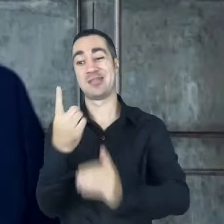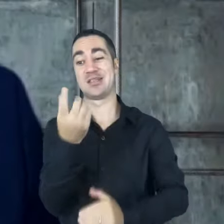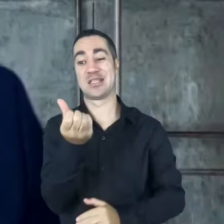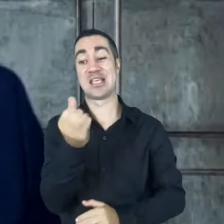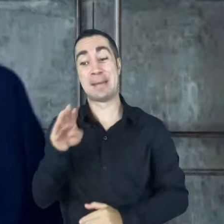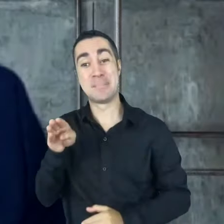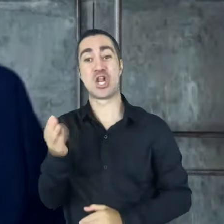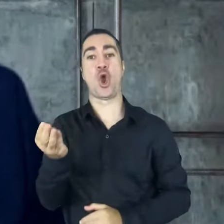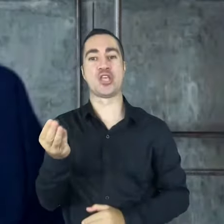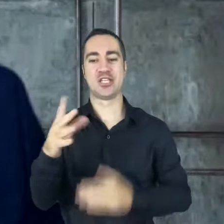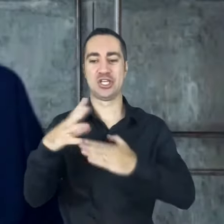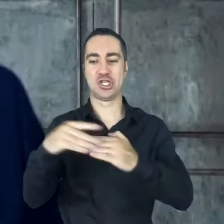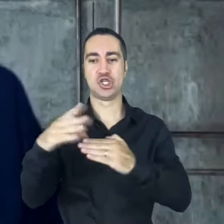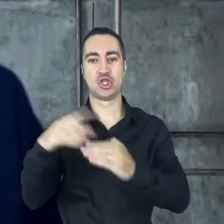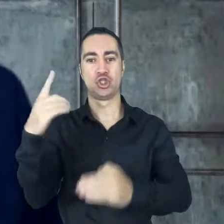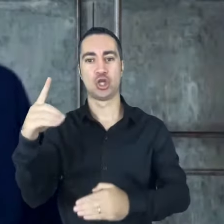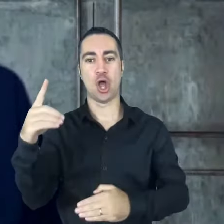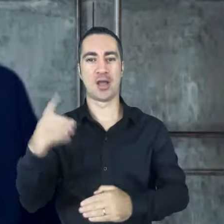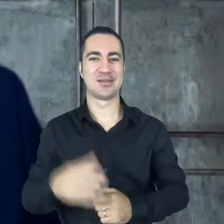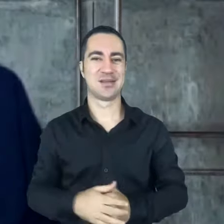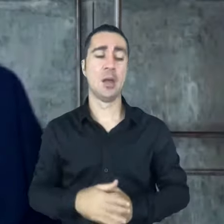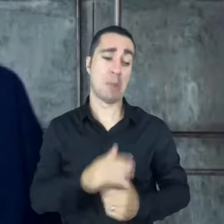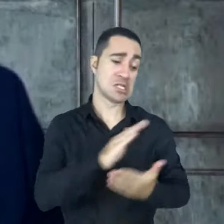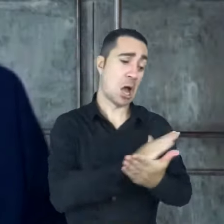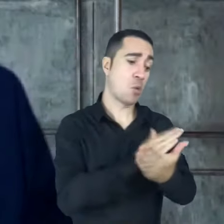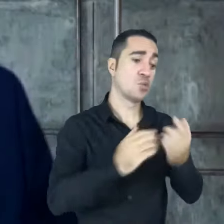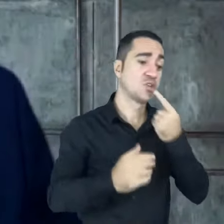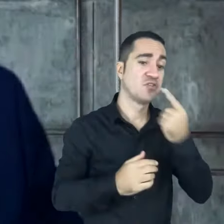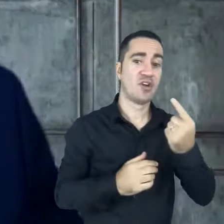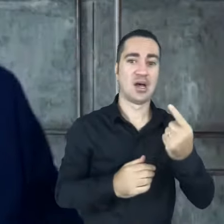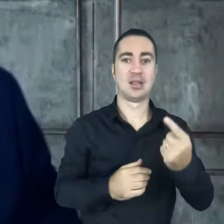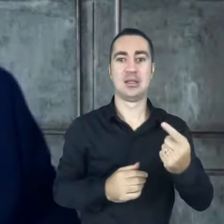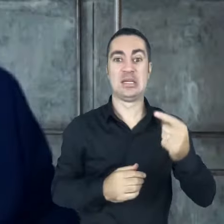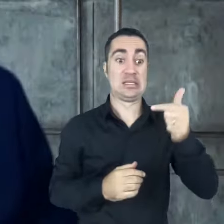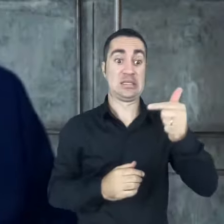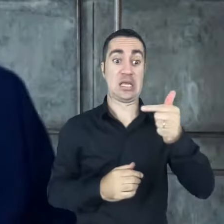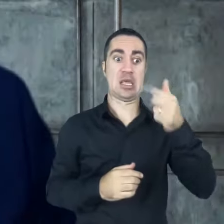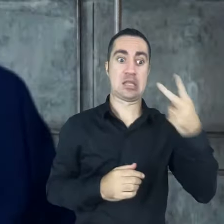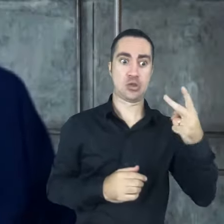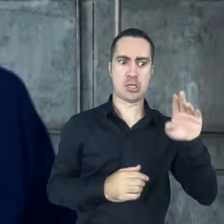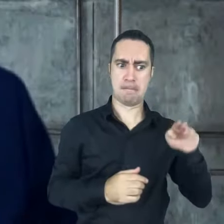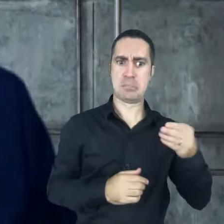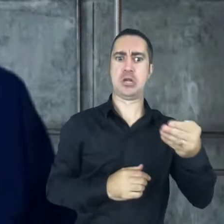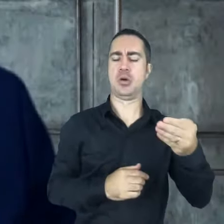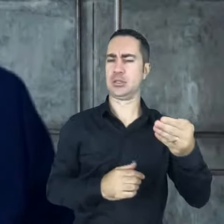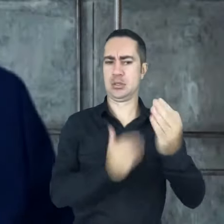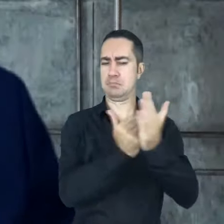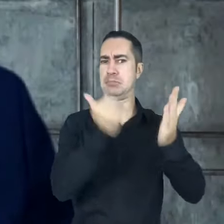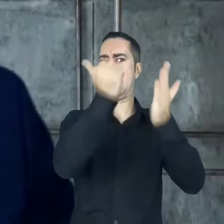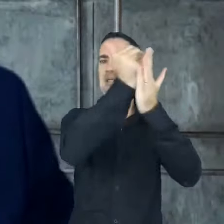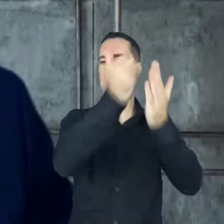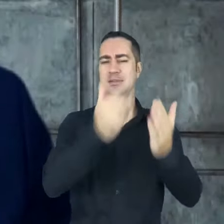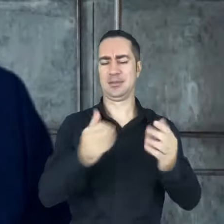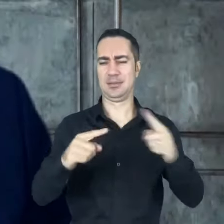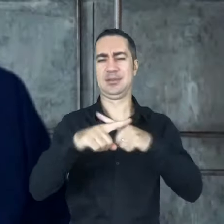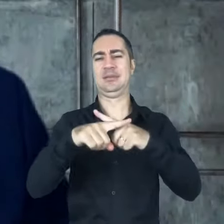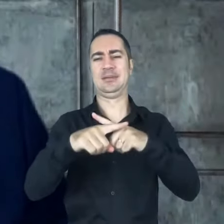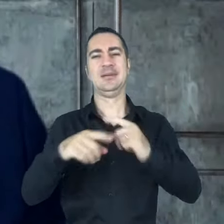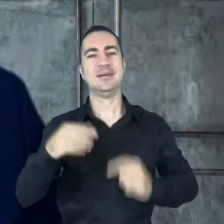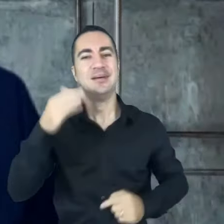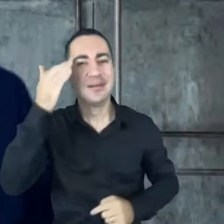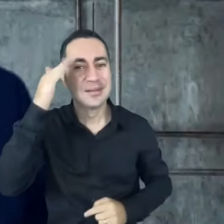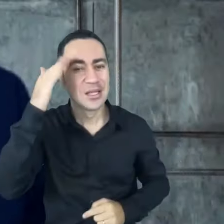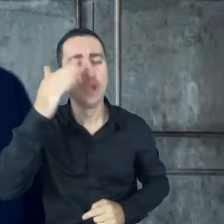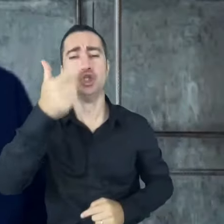do CBETS fala em 16 até 72 bi, tá? Uma coisa dessa. Mas, de novo,